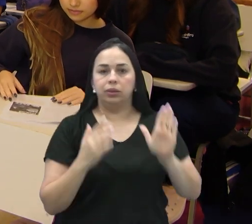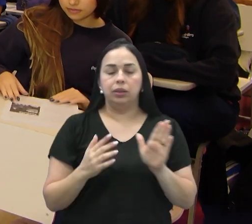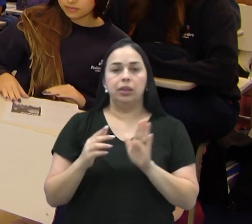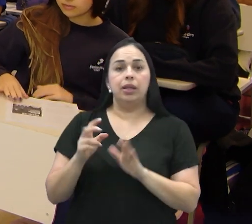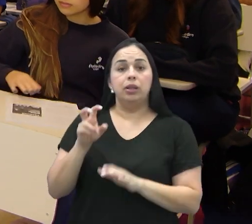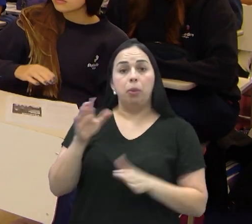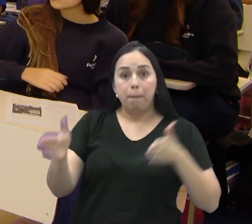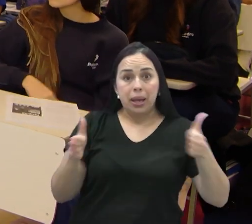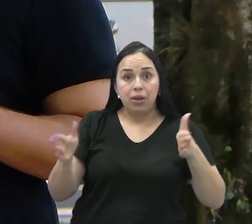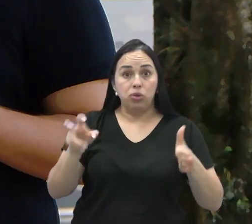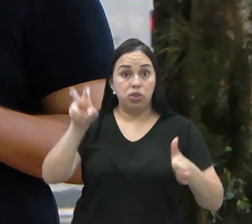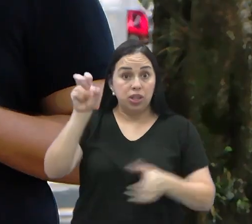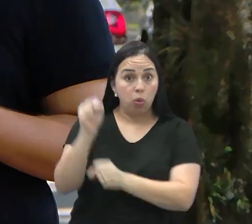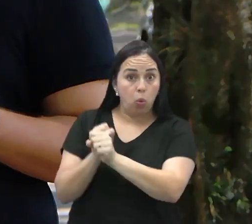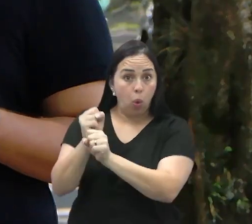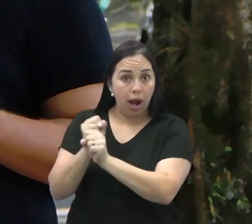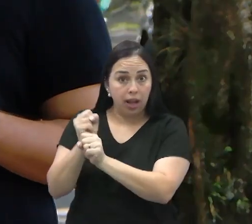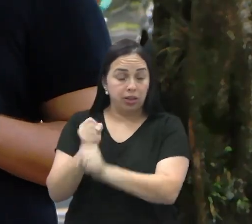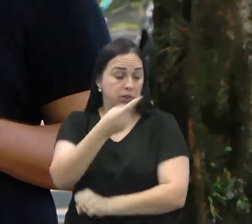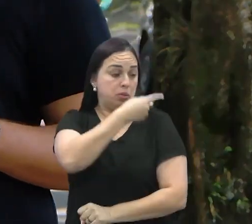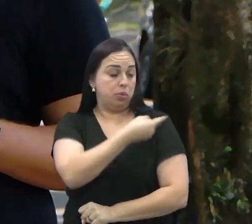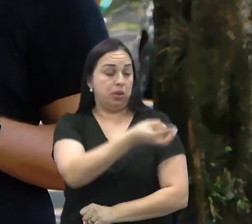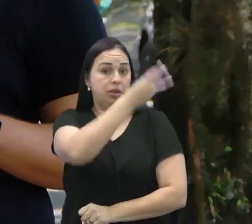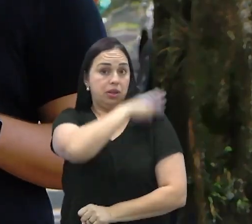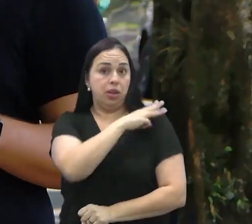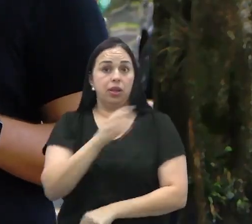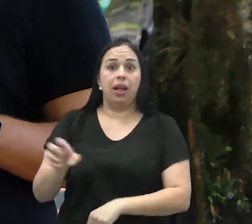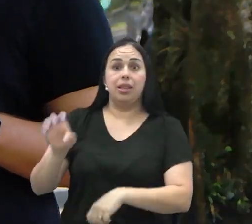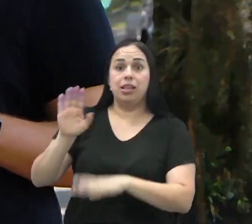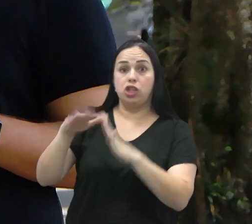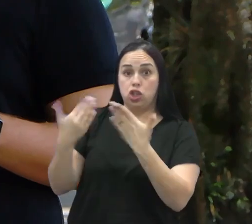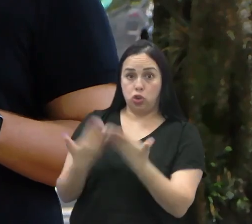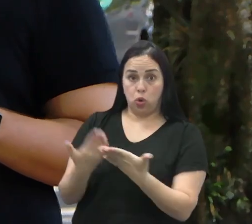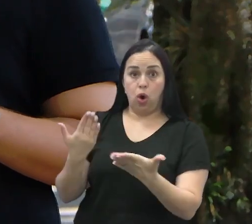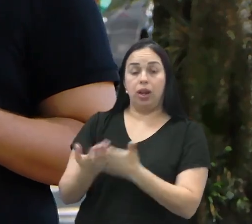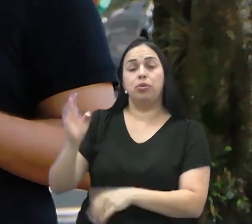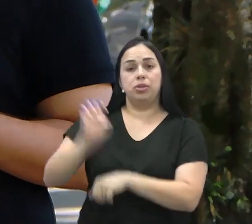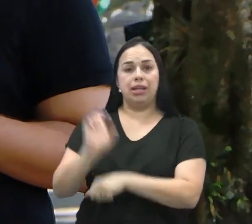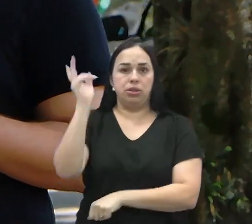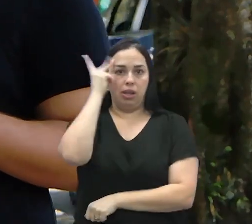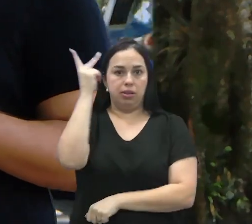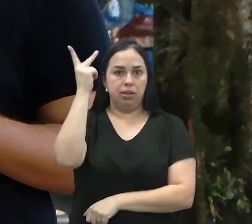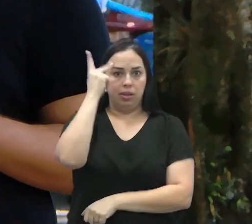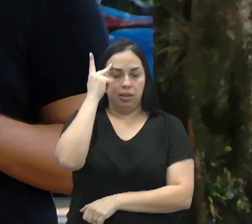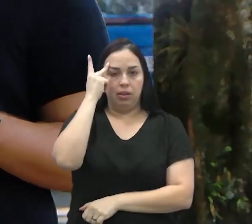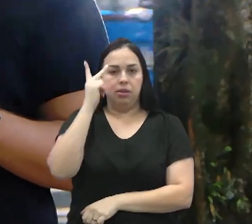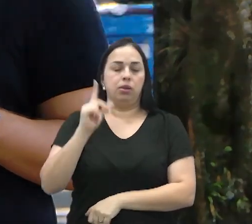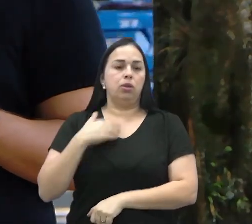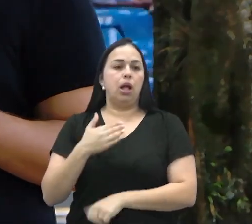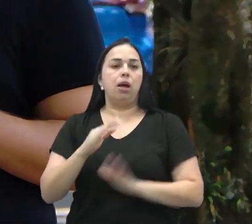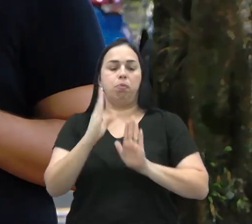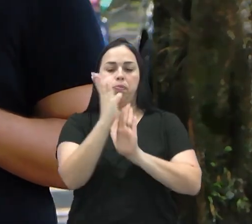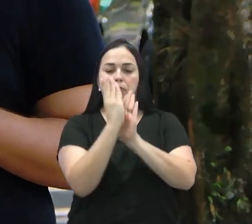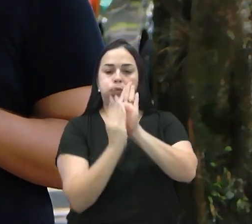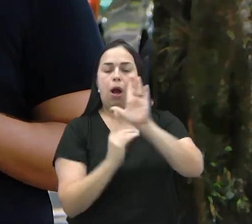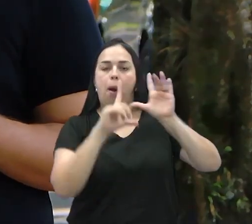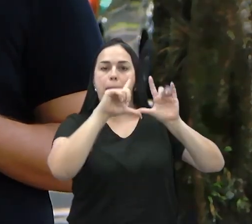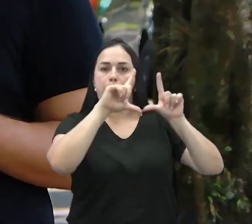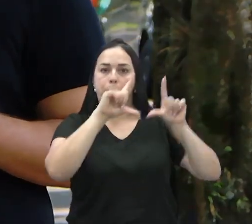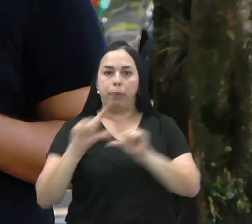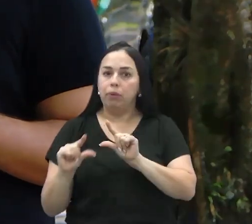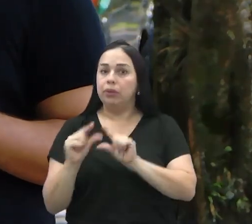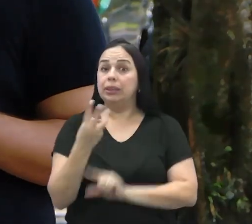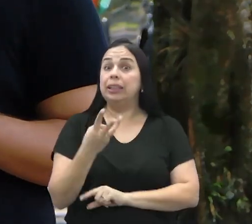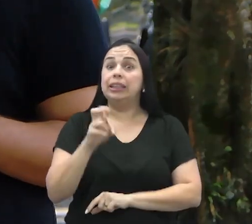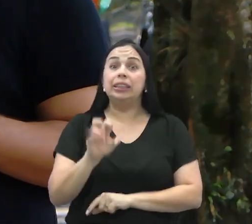vez menos espaço. Em 5 anos, o currículo do ensino médio das escolas de São Paulo perdeu mais de 35% da carga